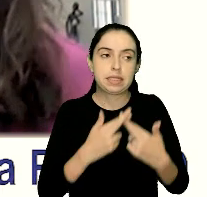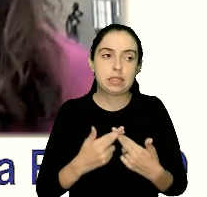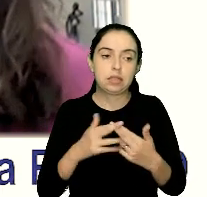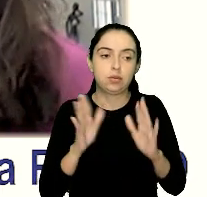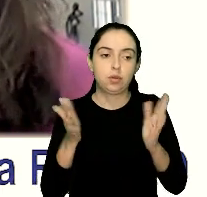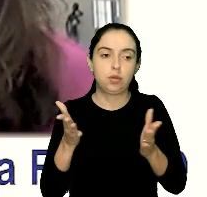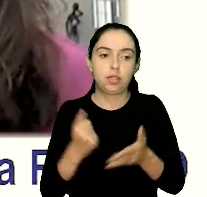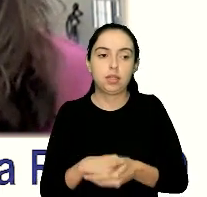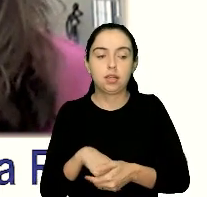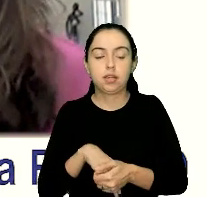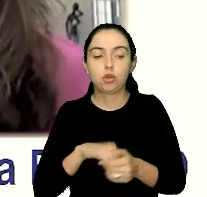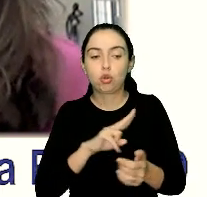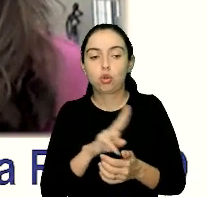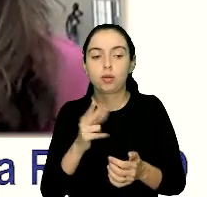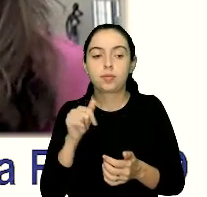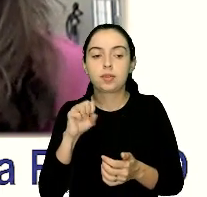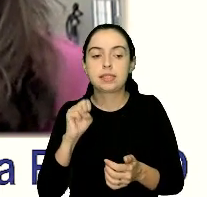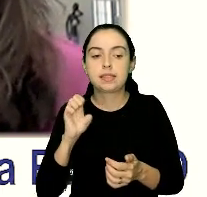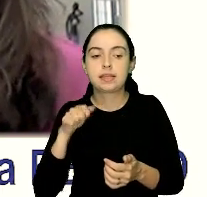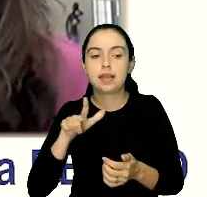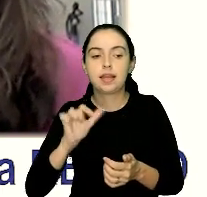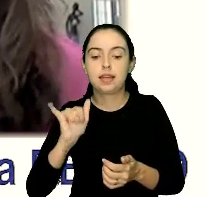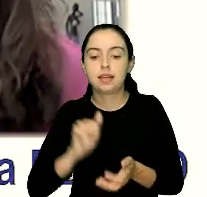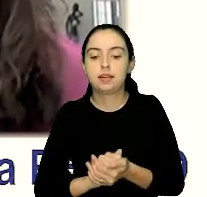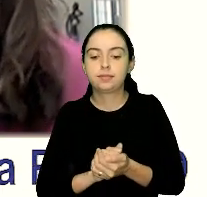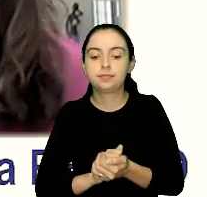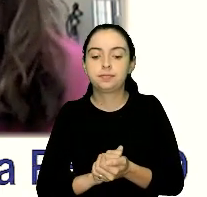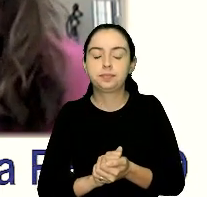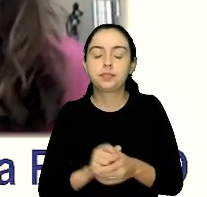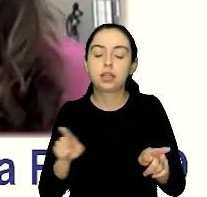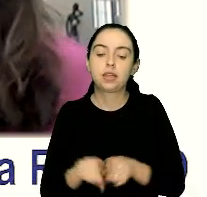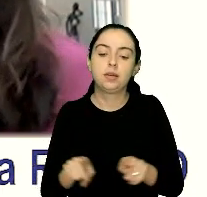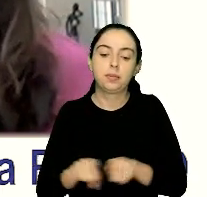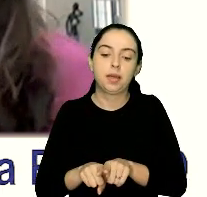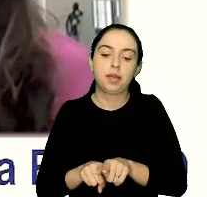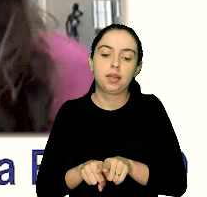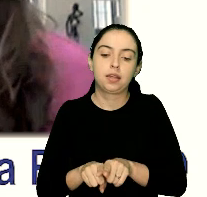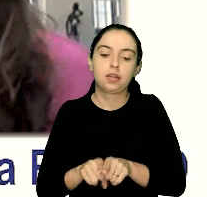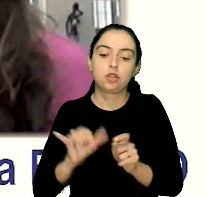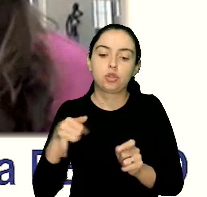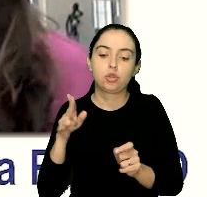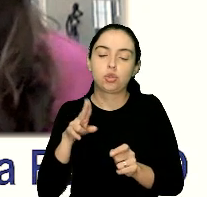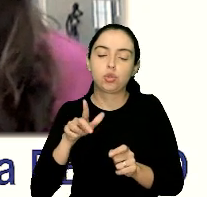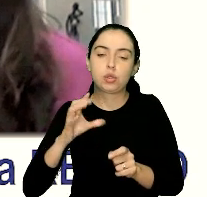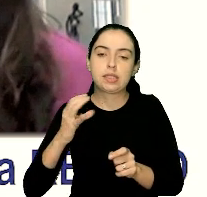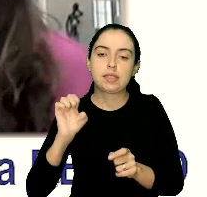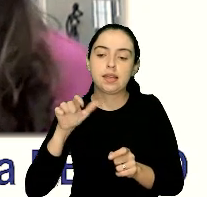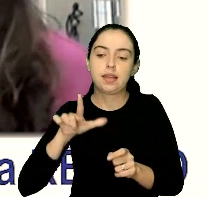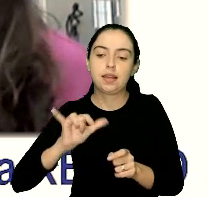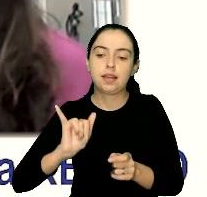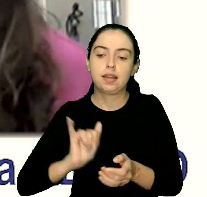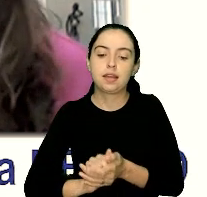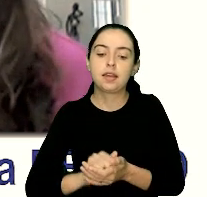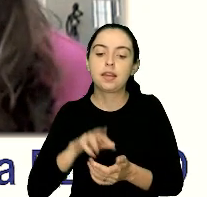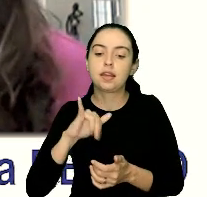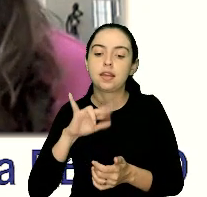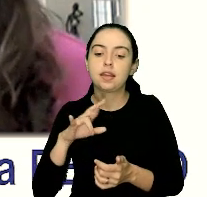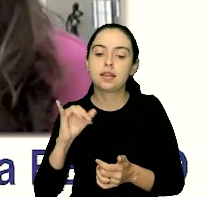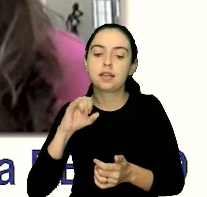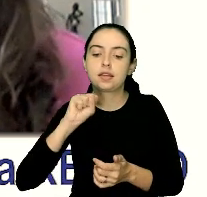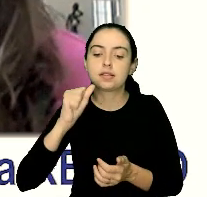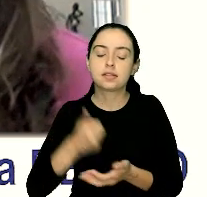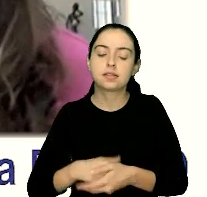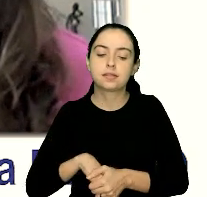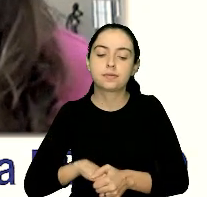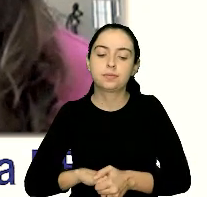Célia Lopomo e também da Jusceli Guerra e da Iris Inari. Eu cumprimento efusivamente,